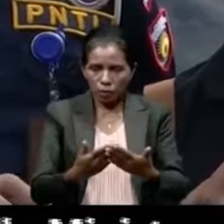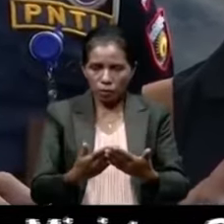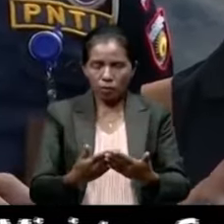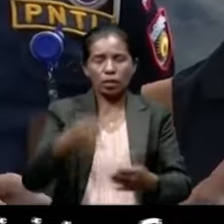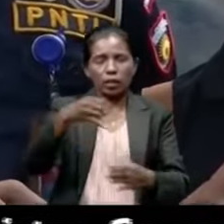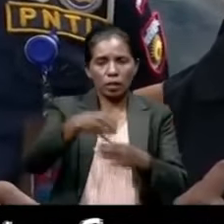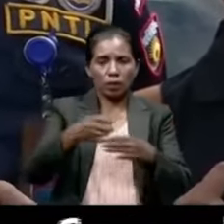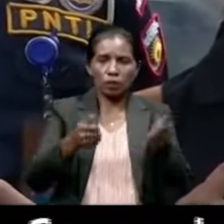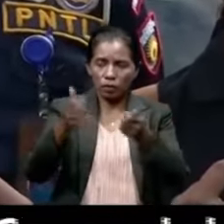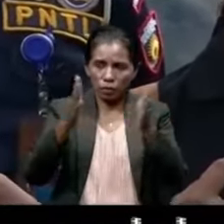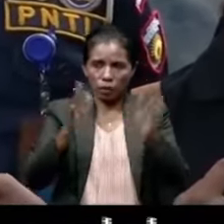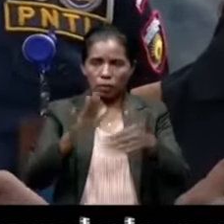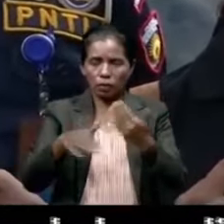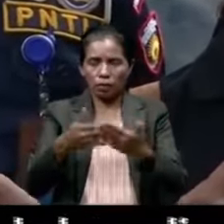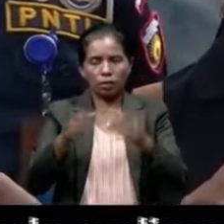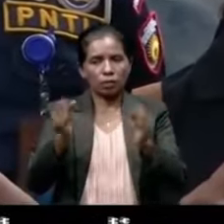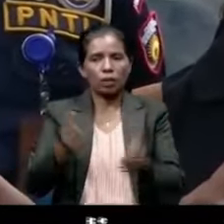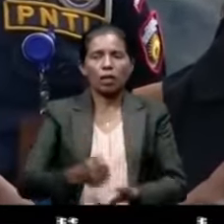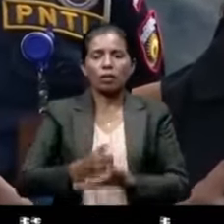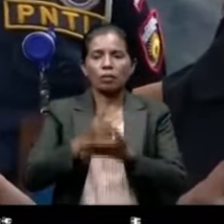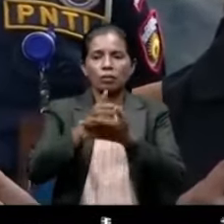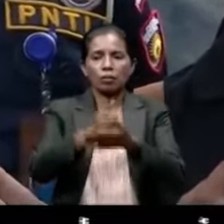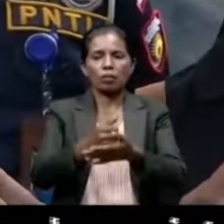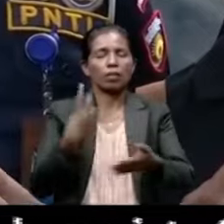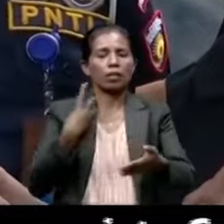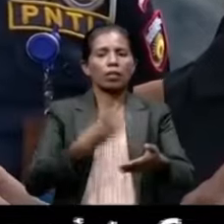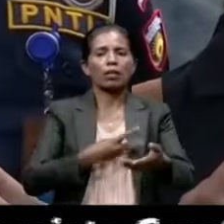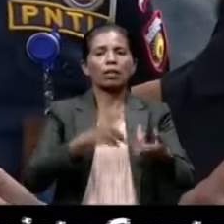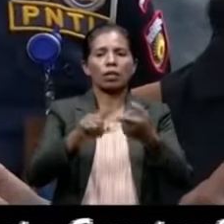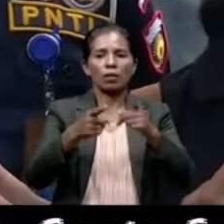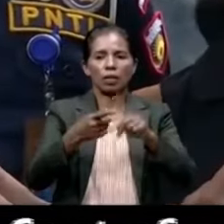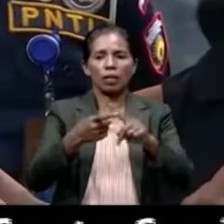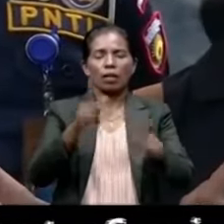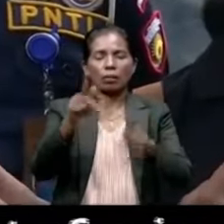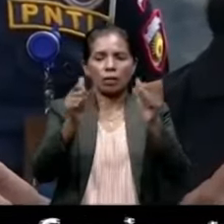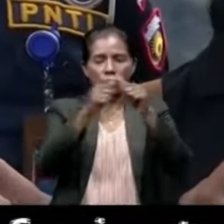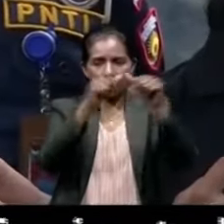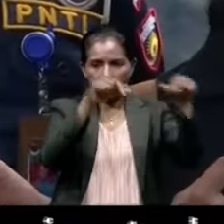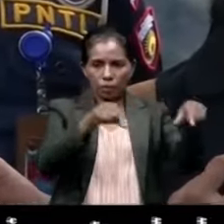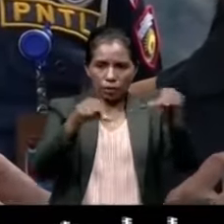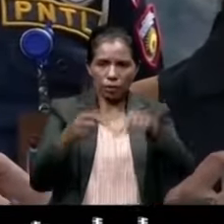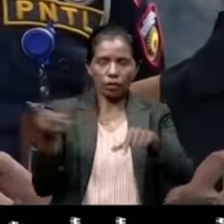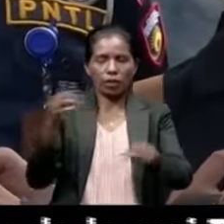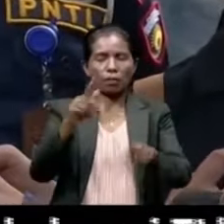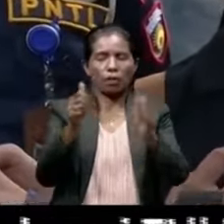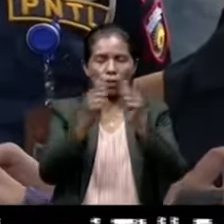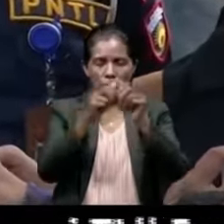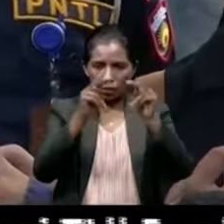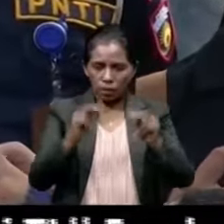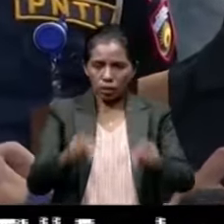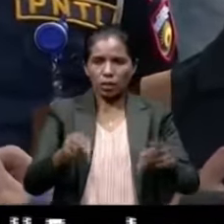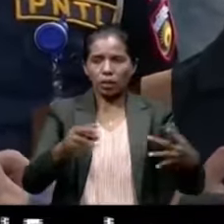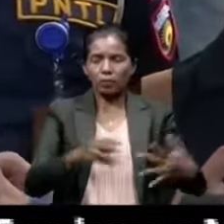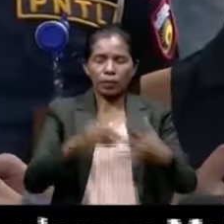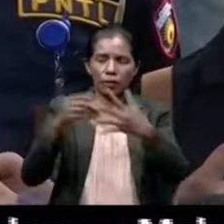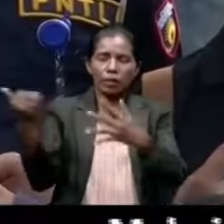inclui motorista sira atu bele facilita itenia malu emho deficiency sira ka ema sira ne beho necessidad especial ba